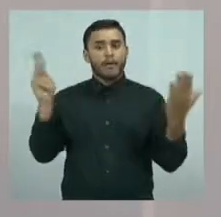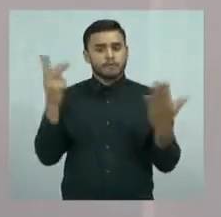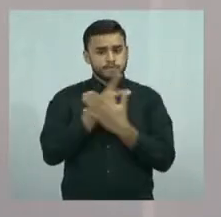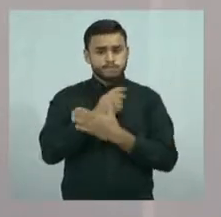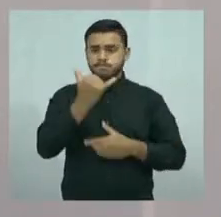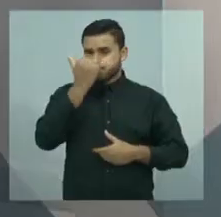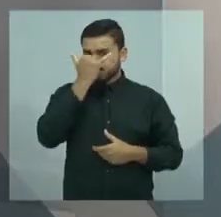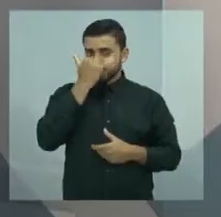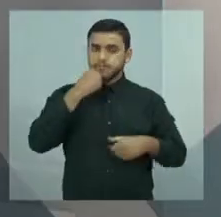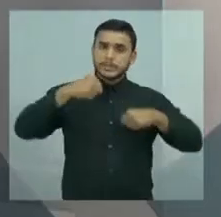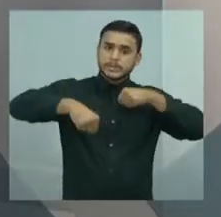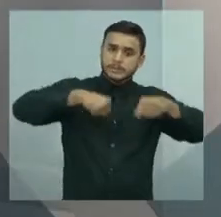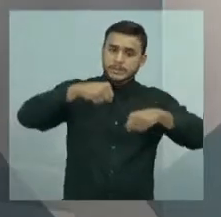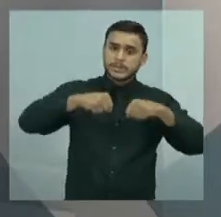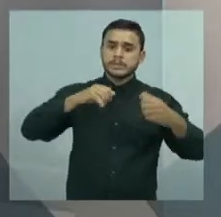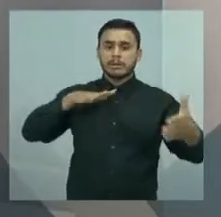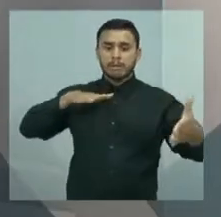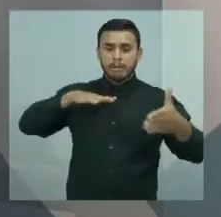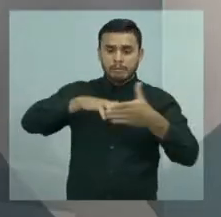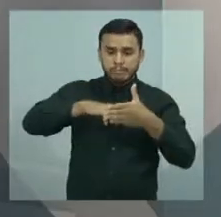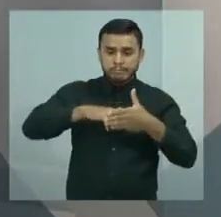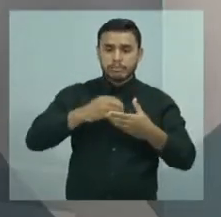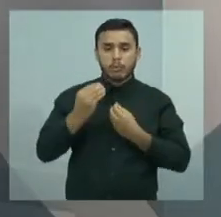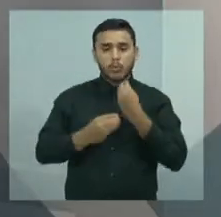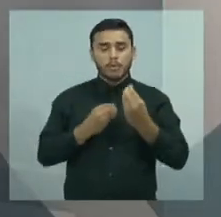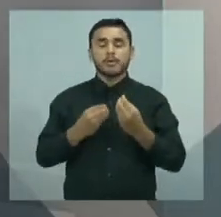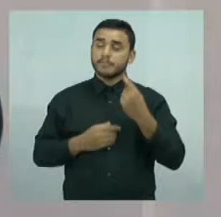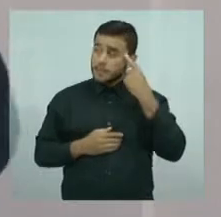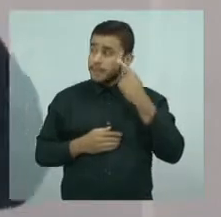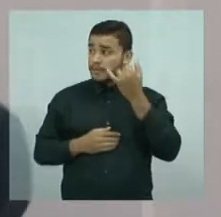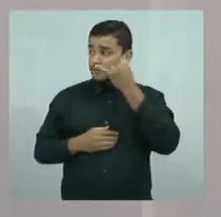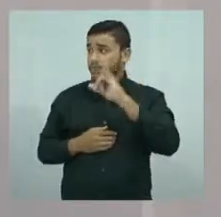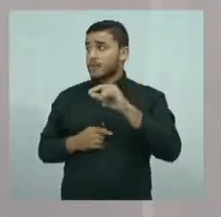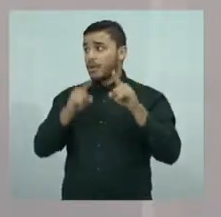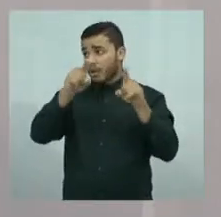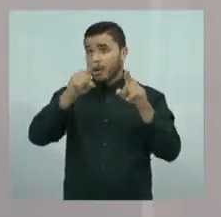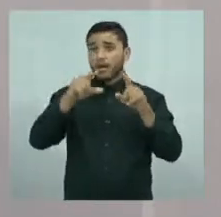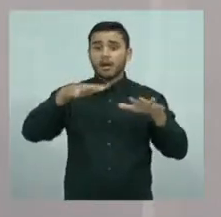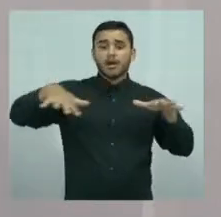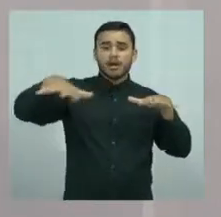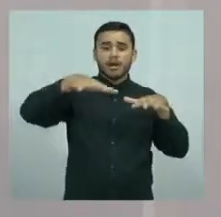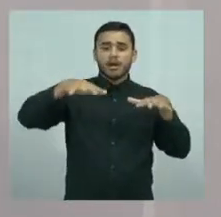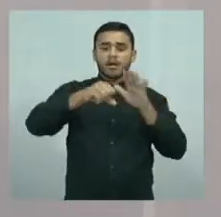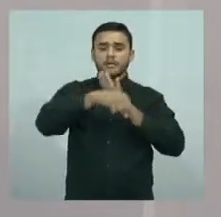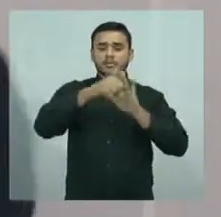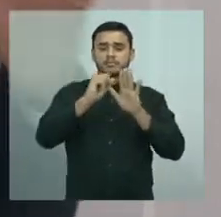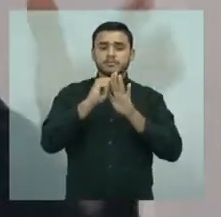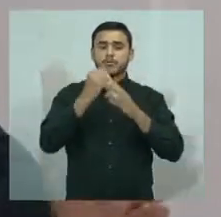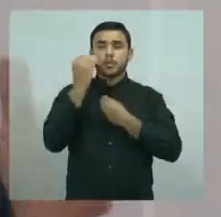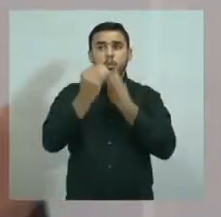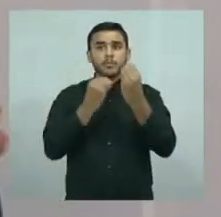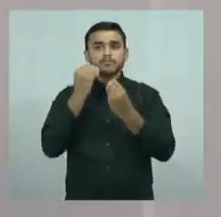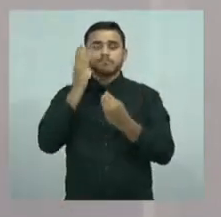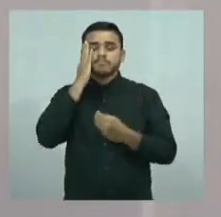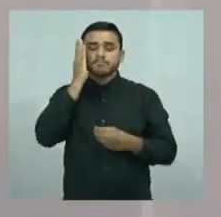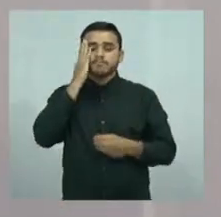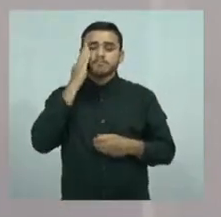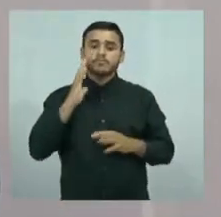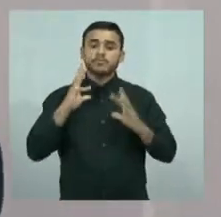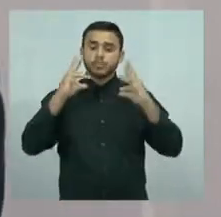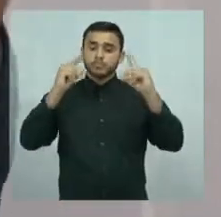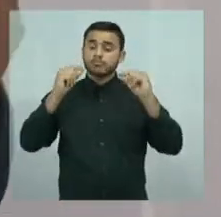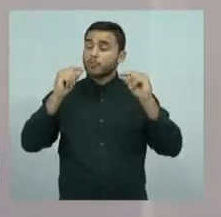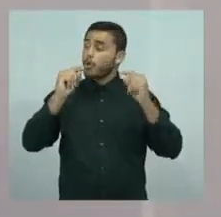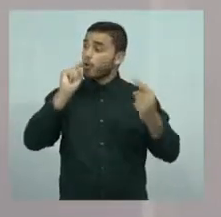pedestres, ciclistas, e o Benfica, eu não tenho dúvida que a gente precisa, nesse esforço legislativo, e é essa a minha